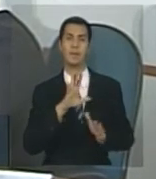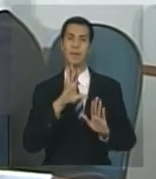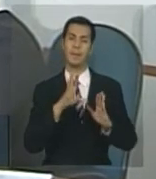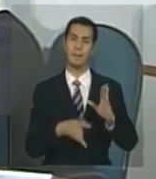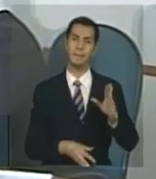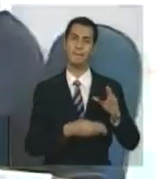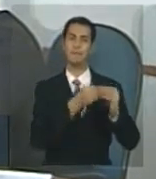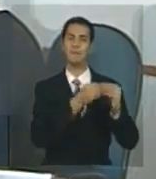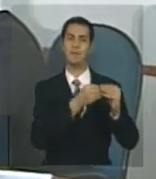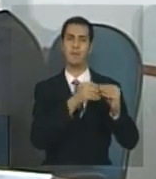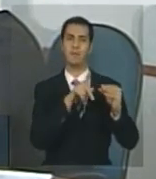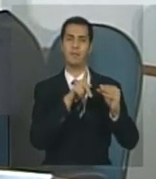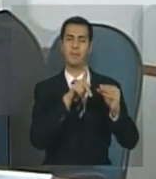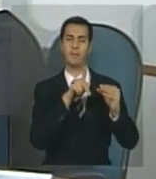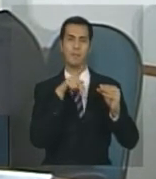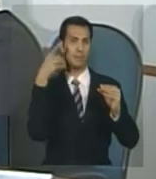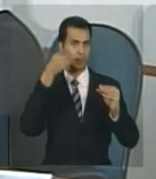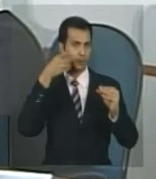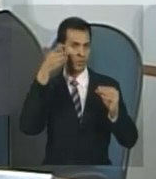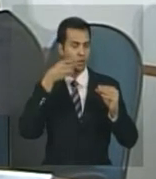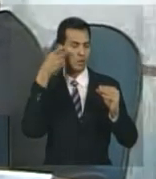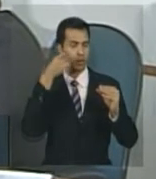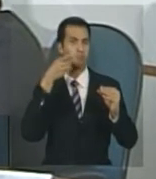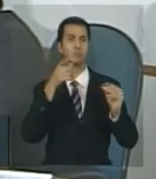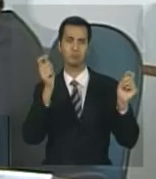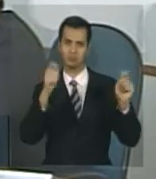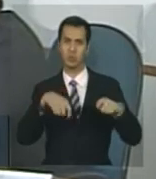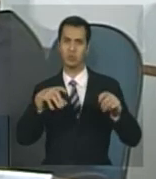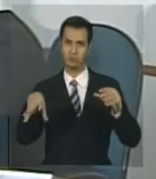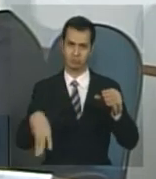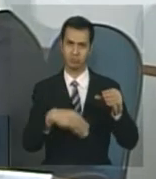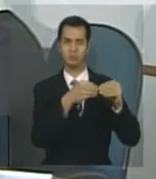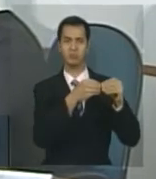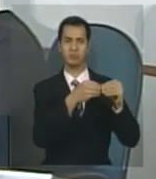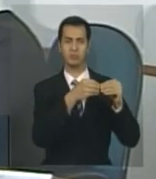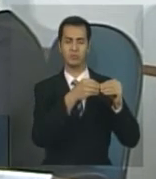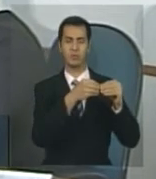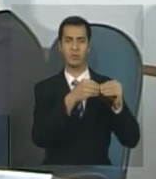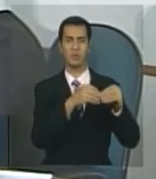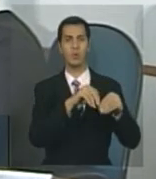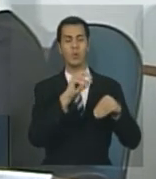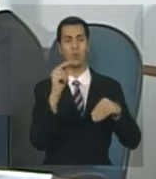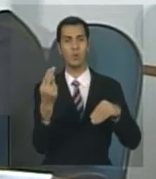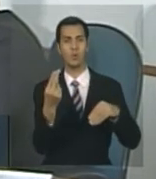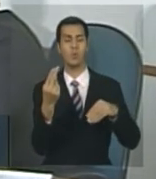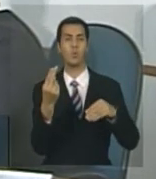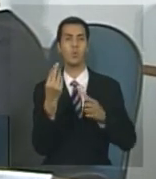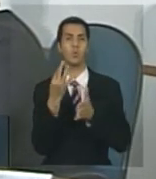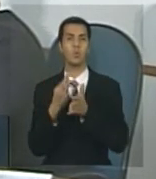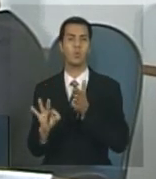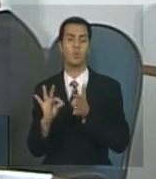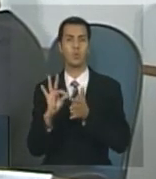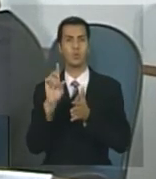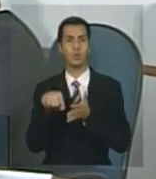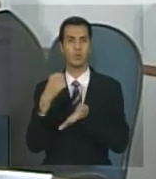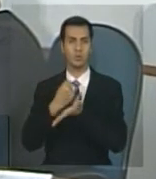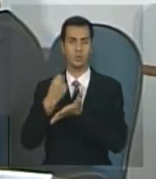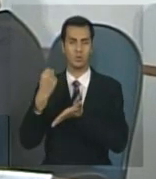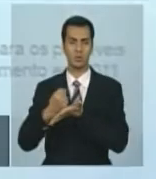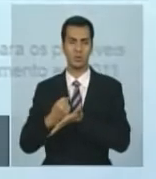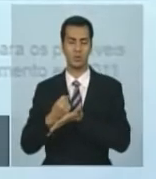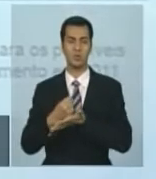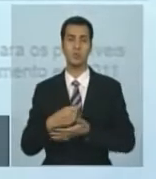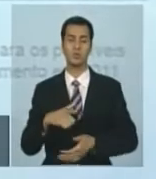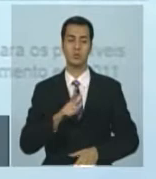porque os parlamentares podem alocar emendas de prevenção ao orçamento do Ministério da Integração,